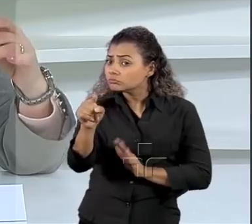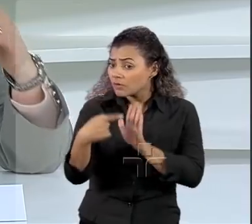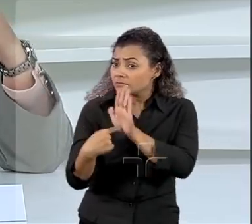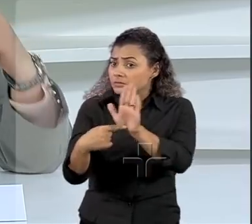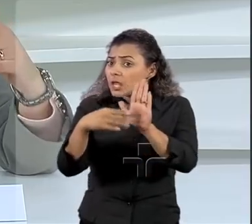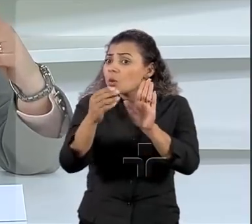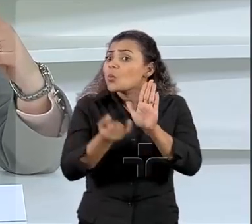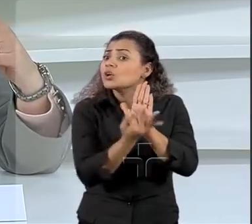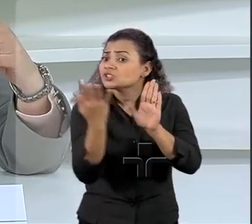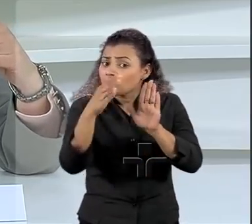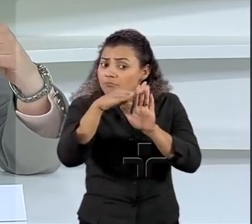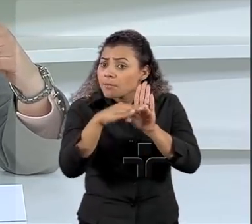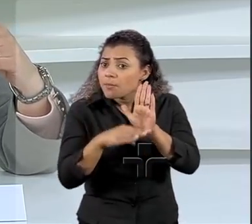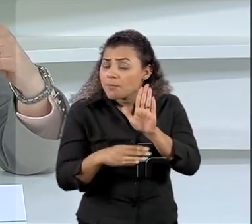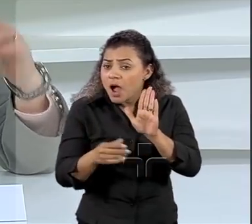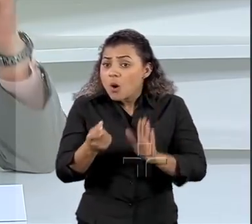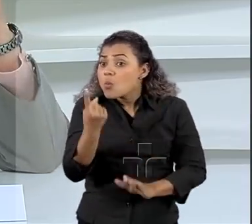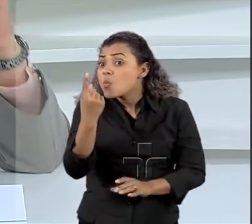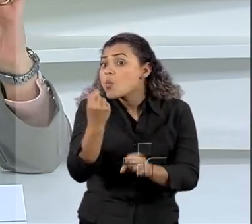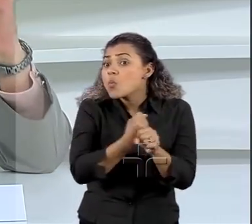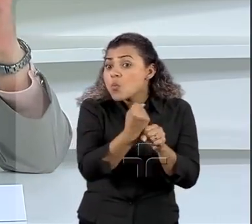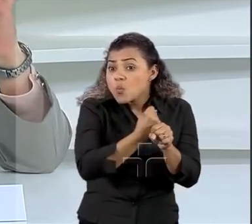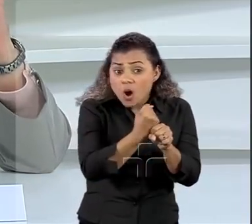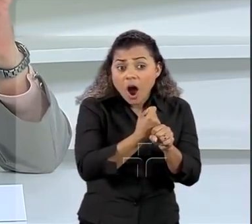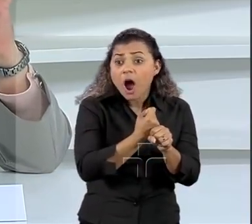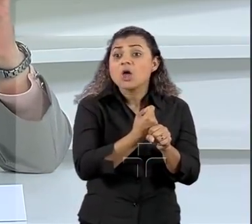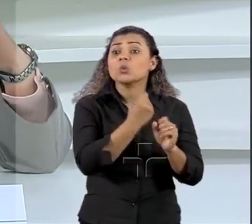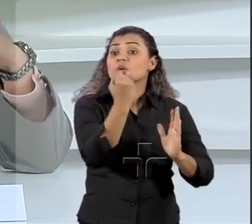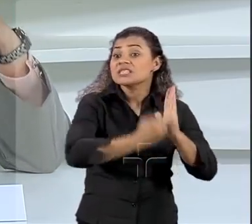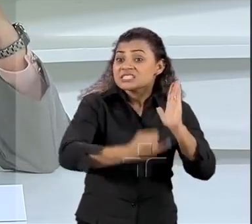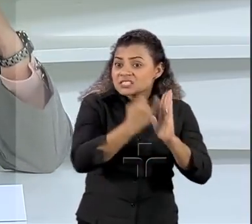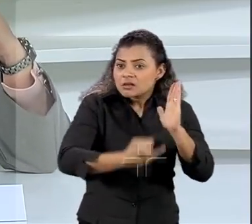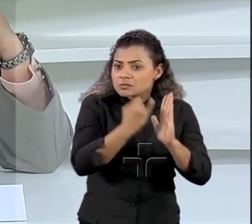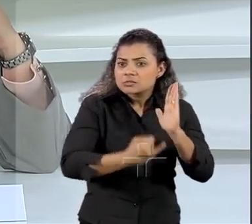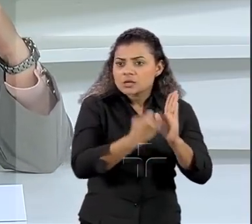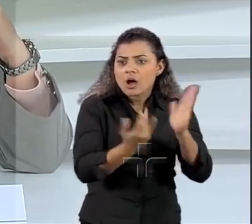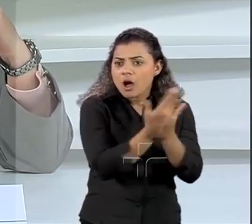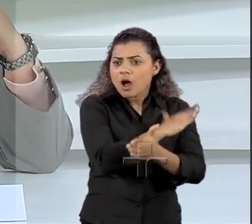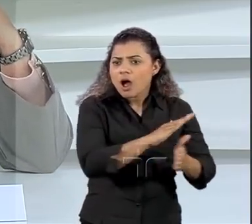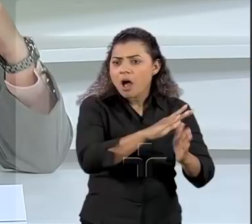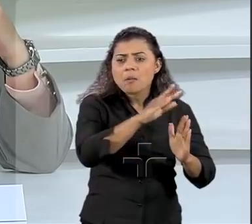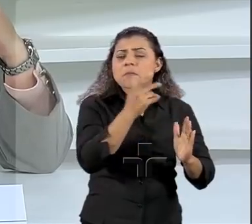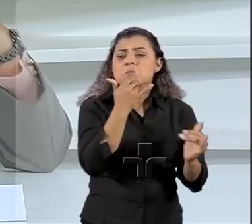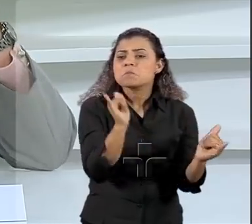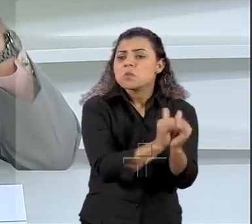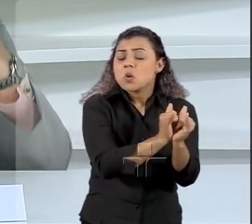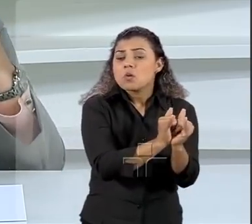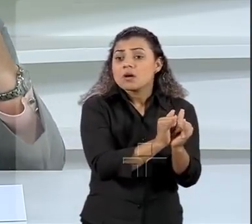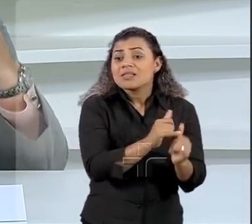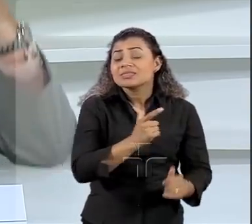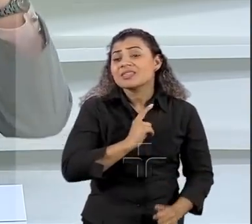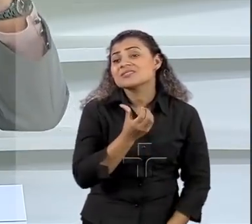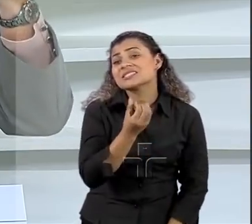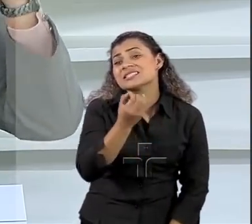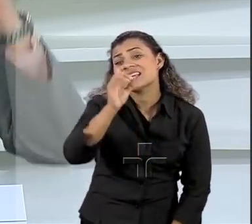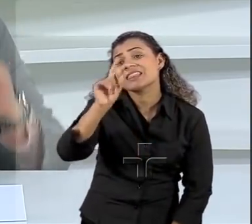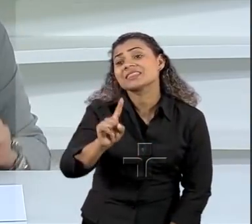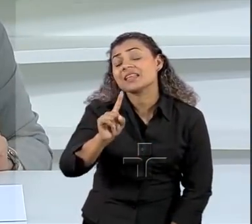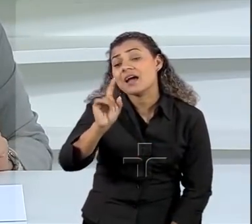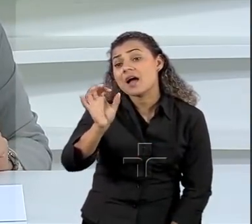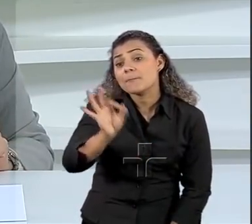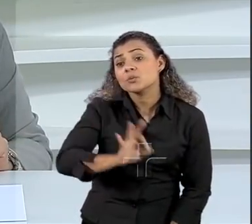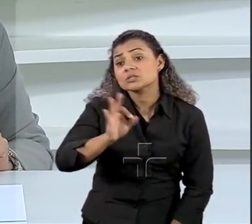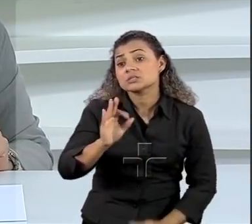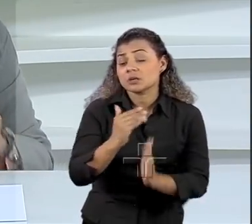estamos falando que um ano de isenções fiscais, em 2017, foi 60% a mais. Porque o que é isenção fiscal para quem